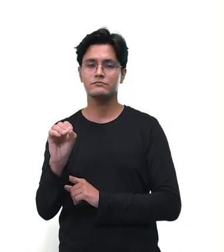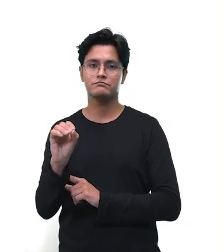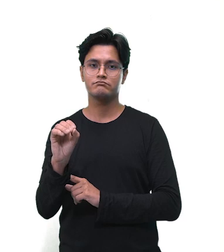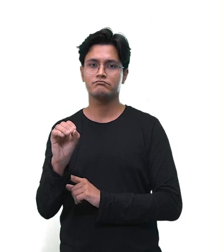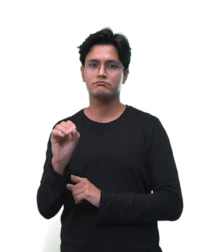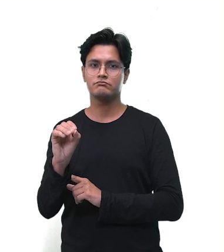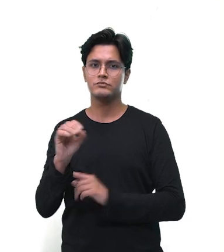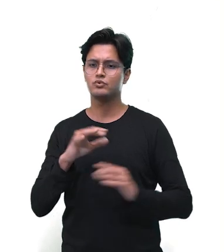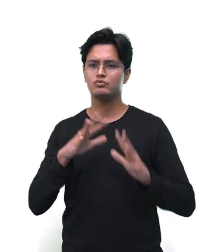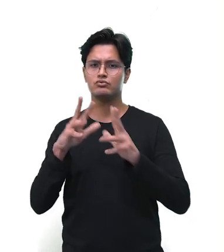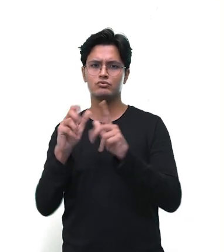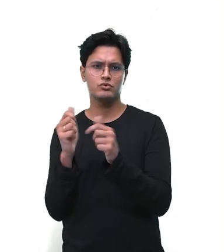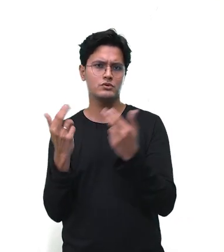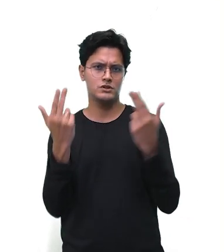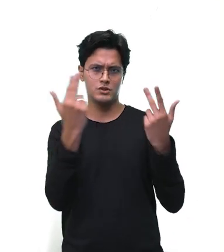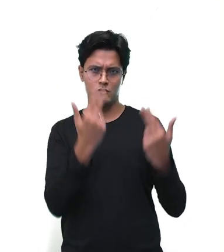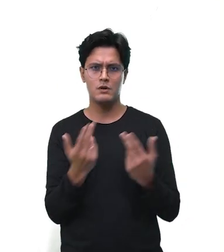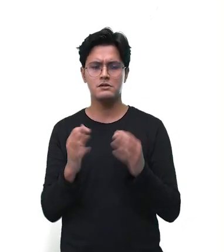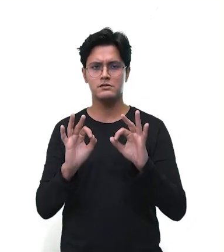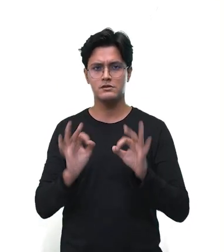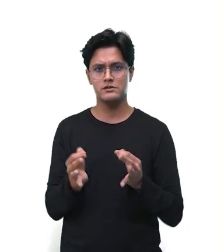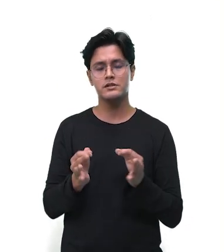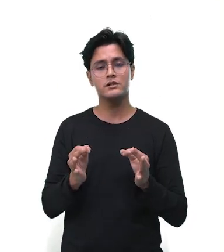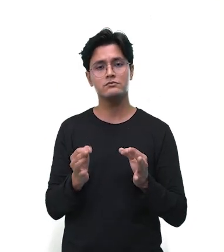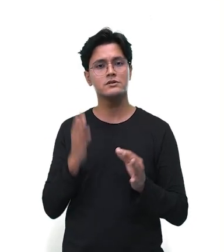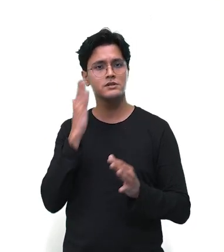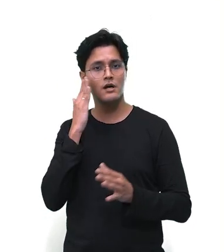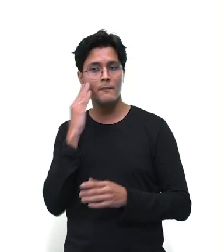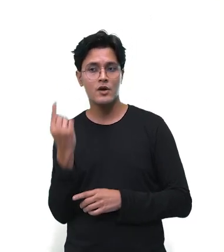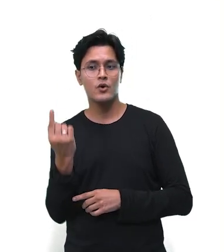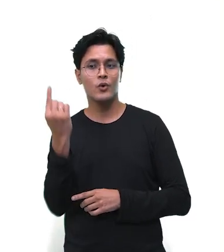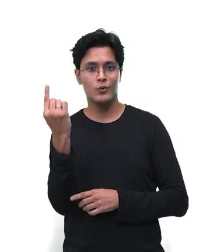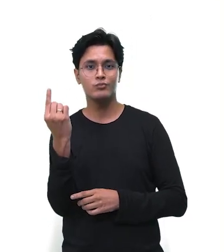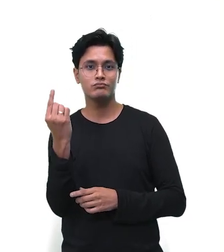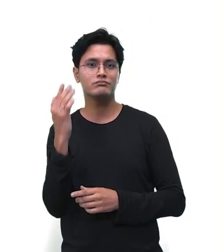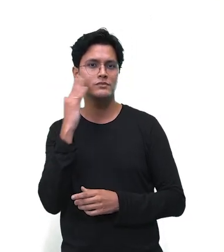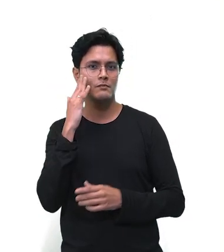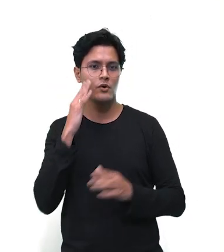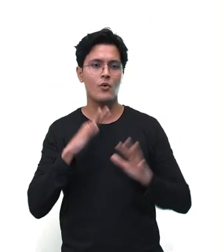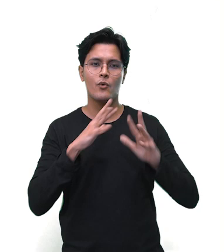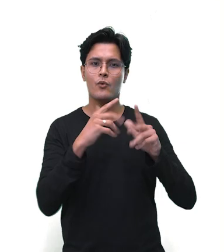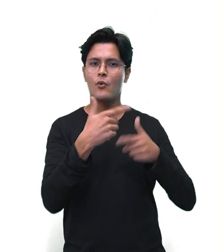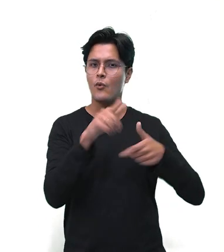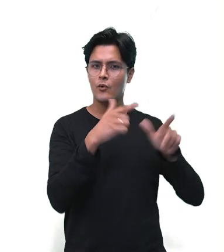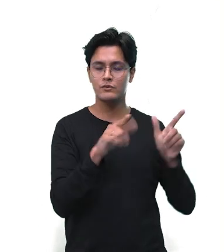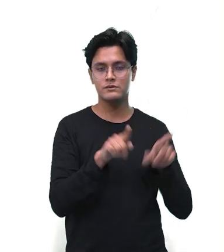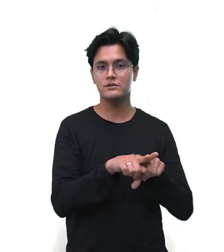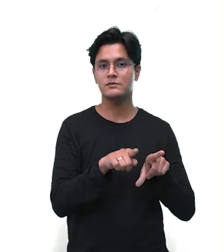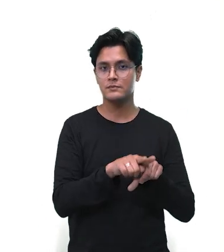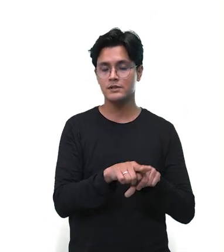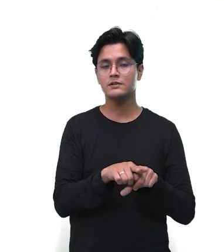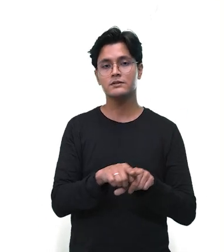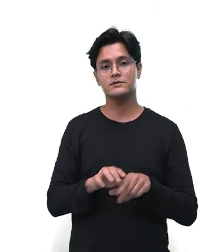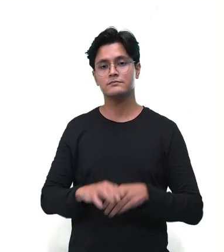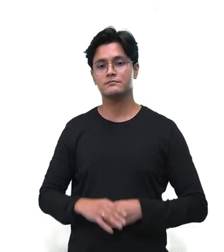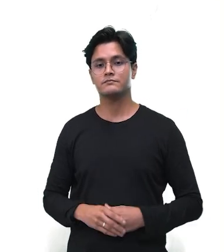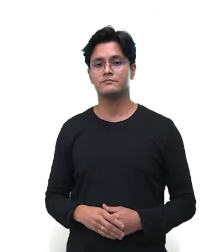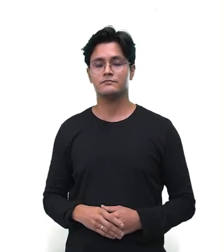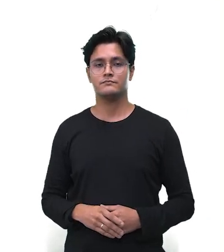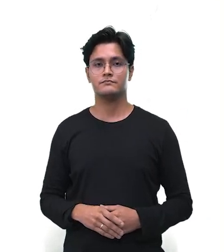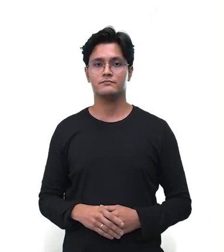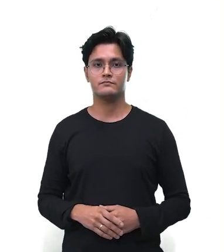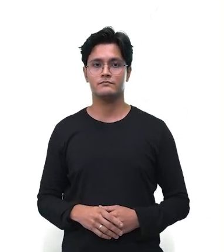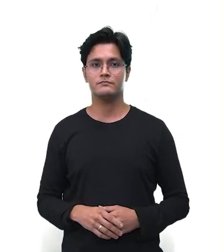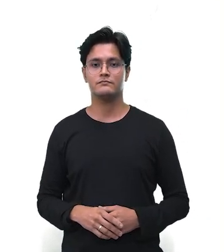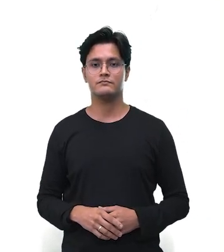iguais, né? Sabendo o valor do lado, eu substituo aqui no L, né? E essa letra, nós já